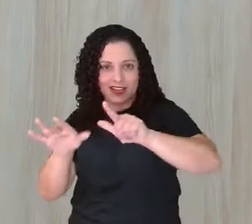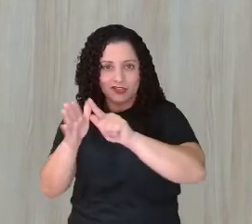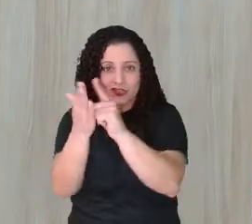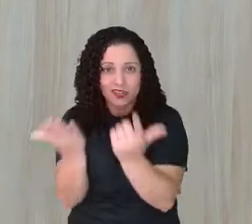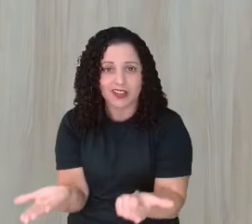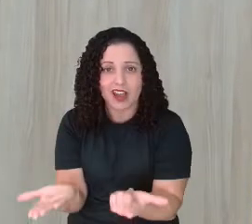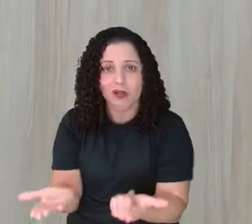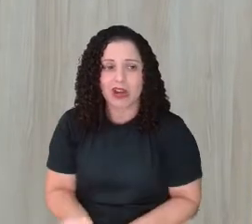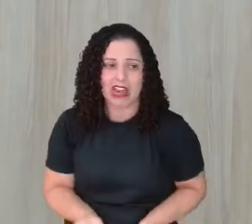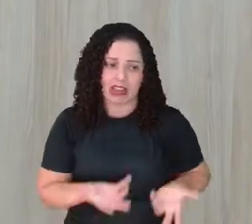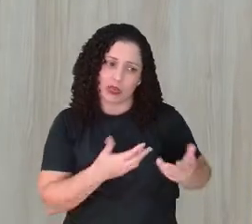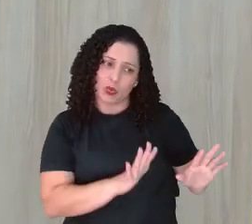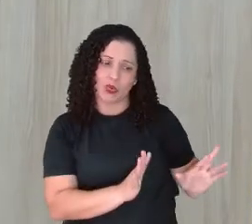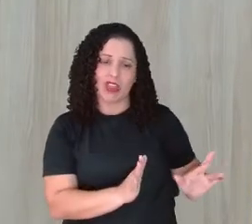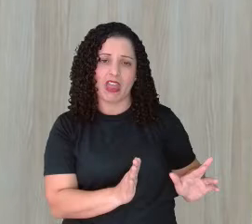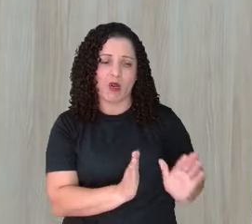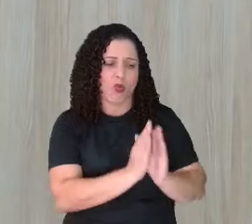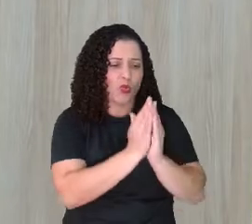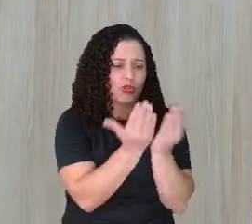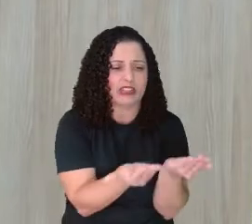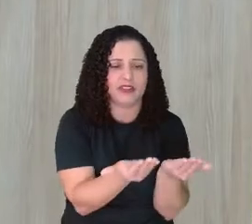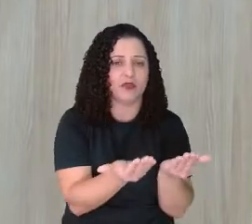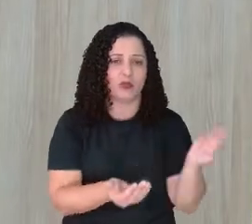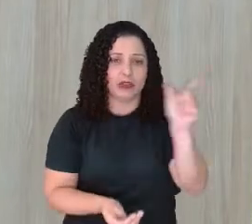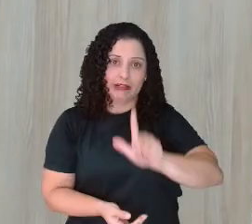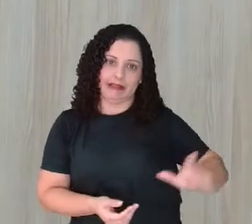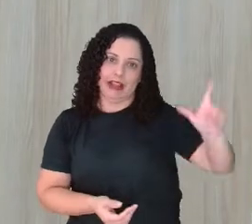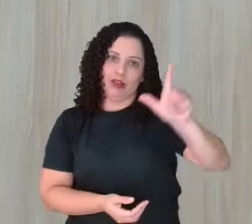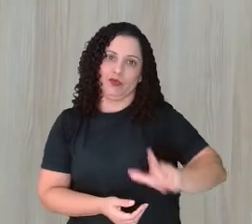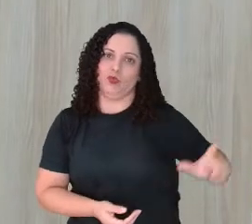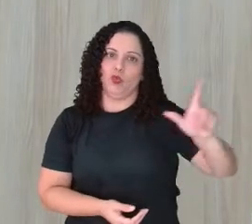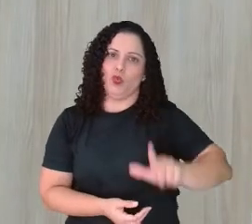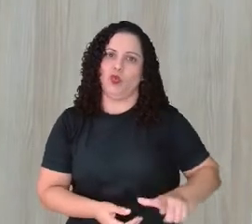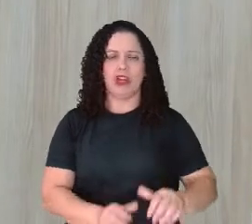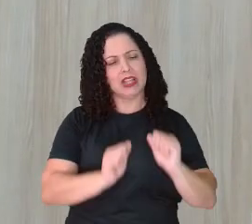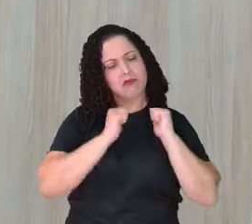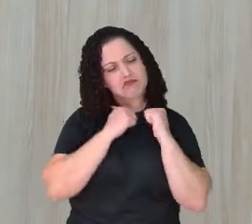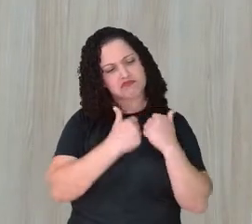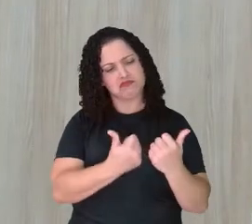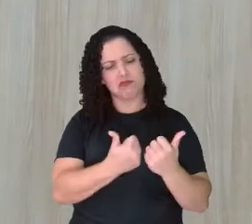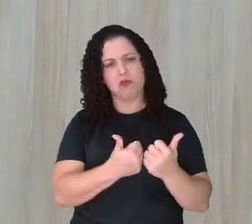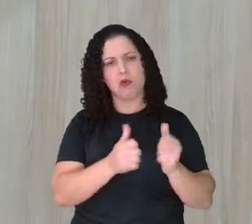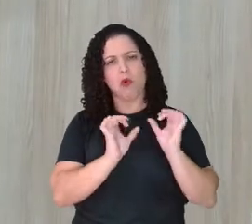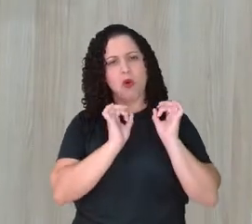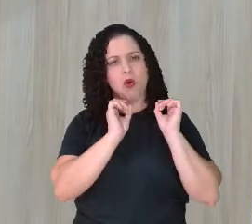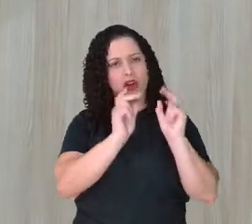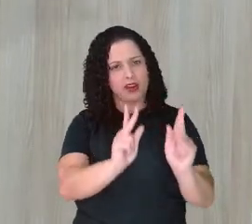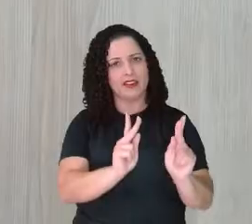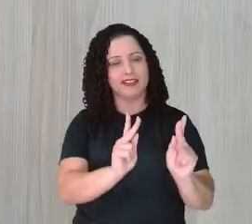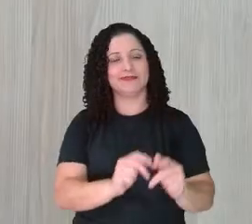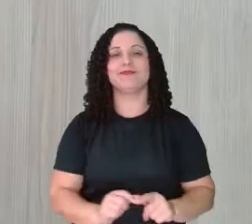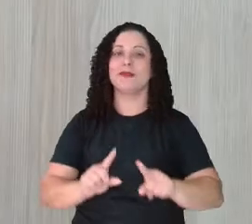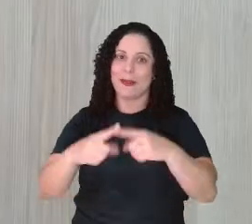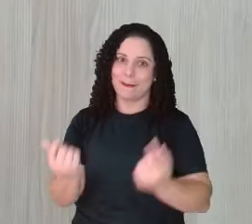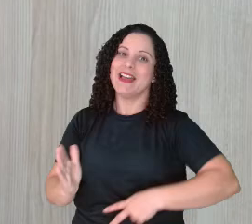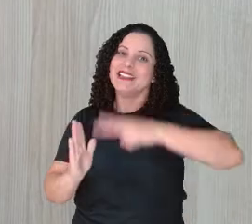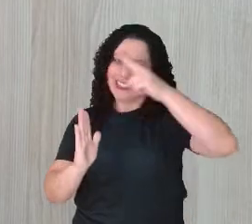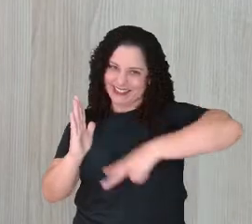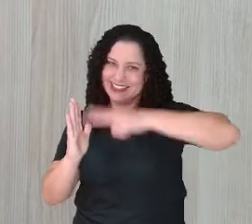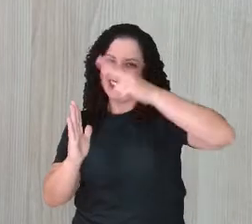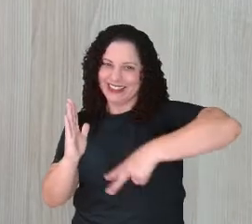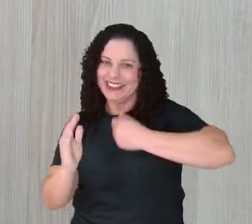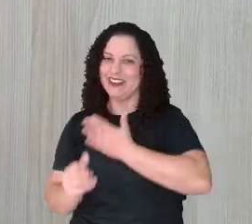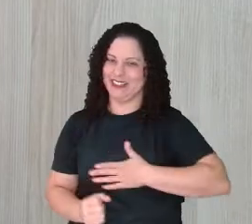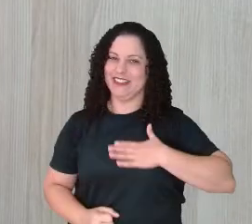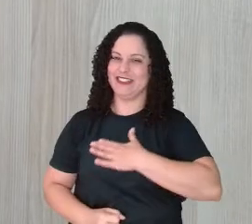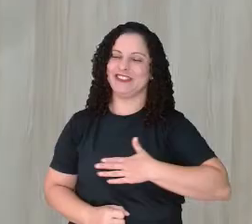não querer ler um livro clássico da literatura, Machado de Assis, e está tudo bem, não é verdade? Mas ela lê, viu? Mas ela lê. Então, assim,